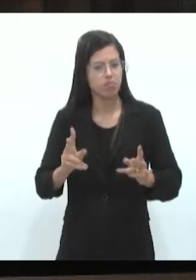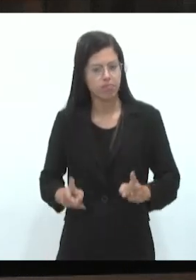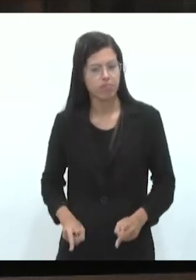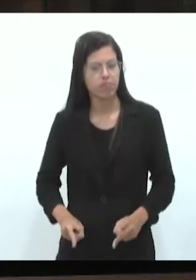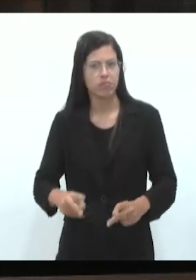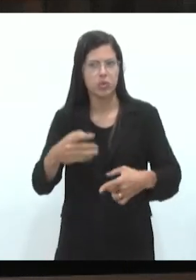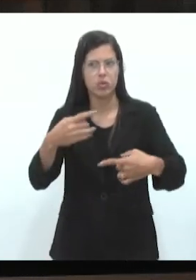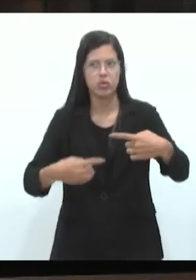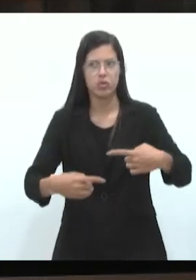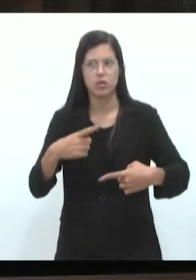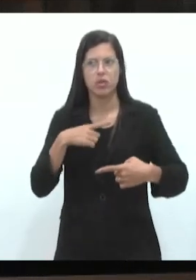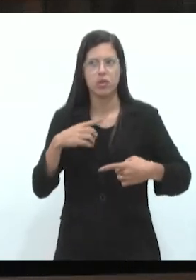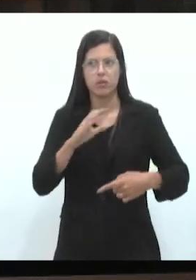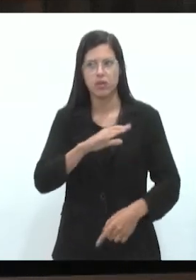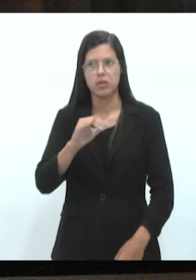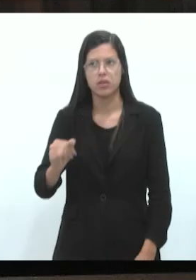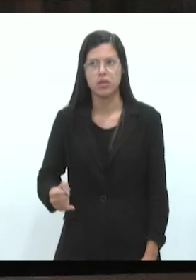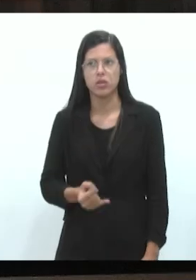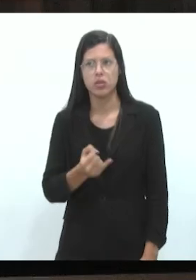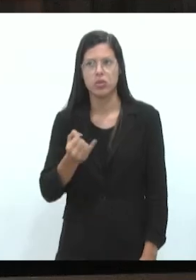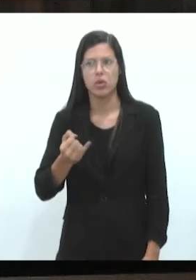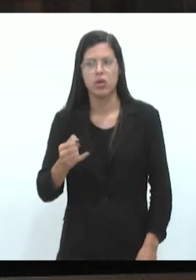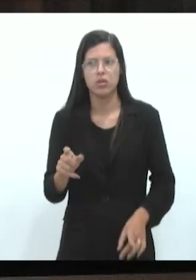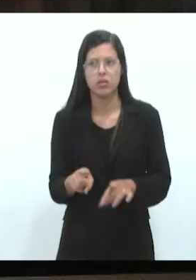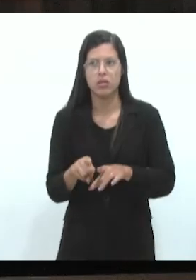na CCJ, pelo número de